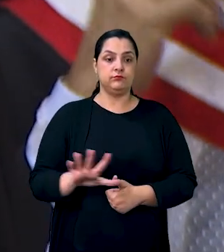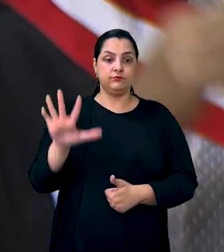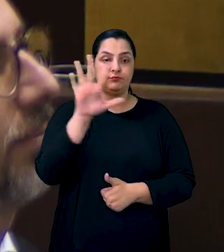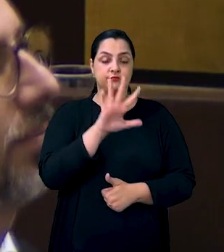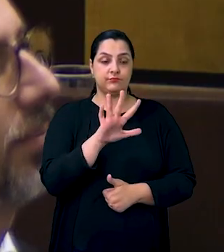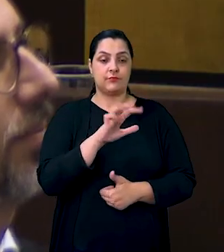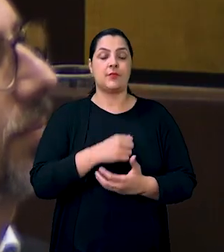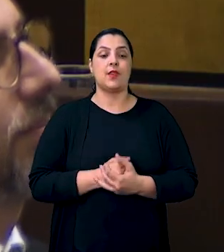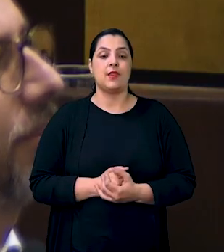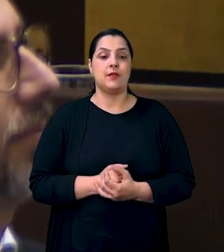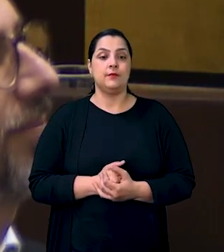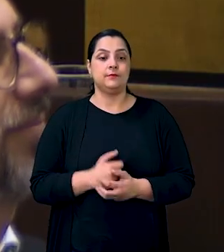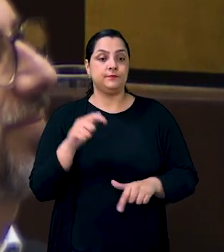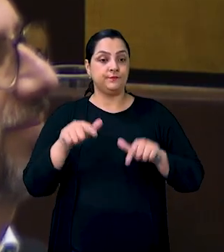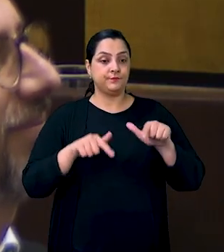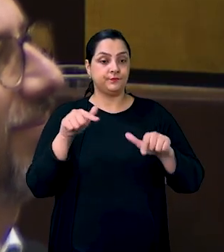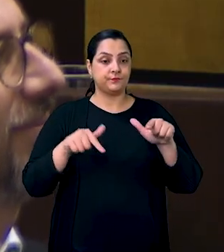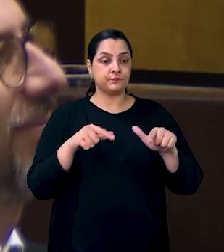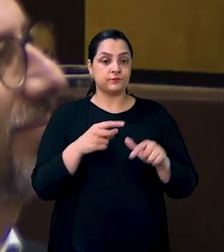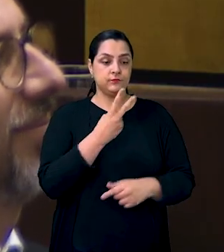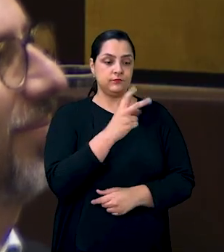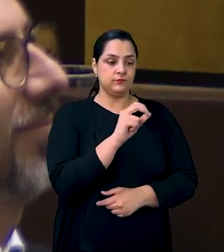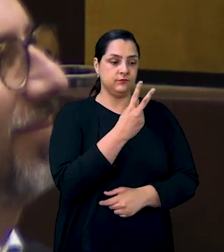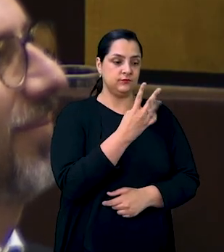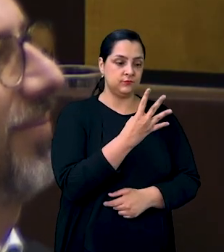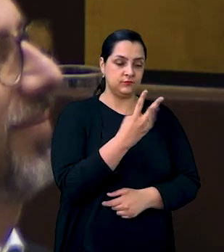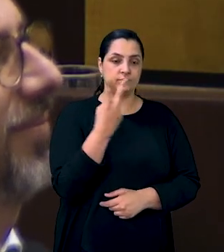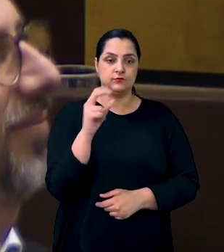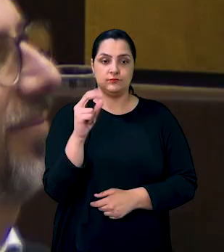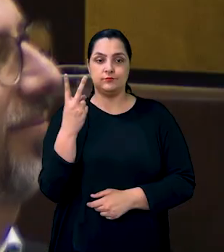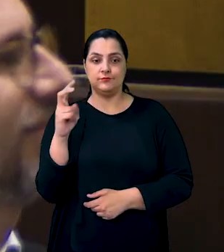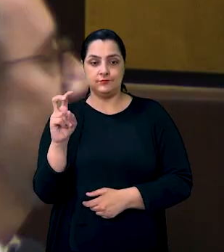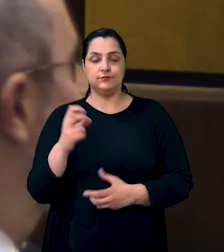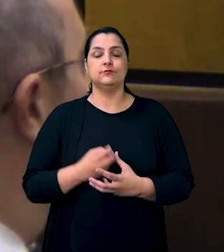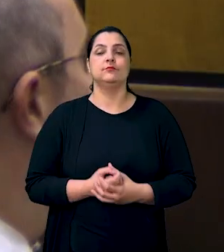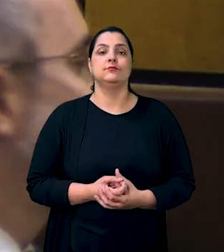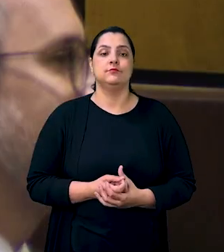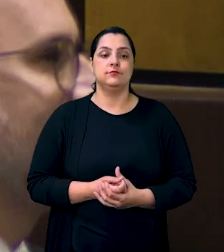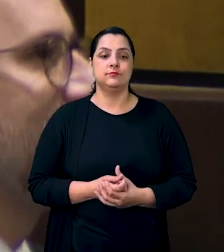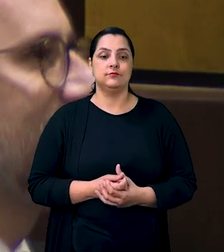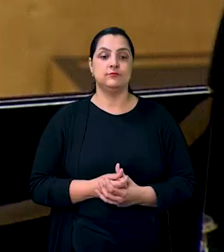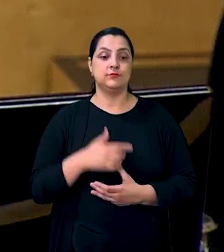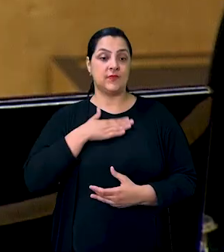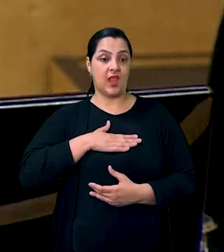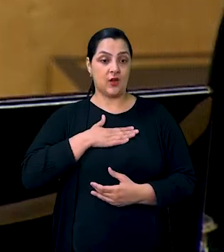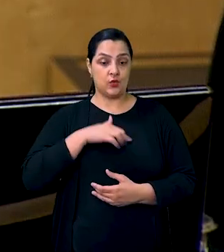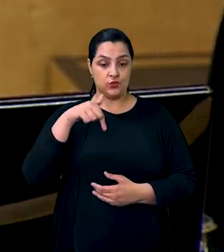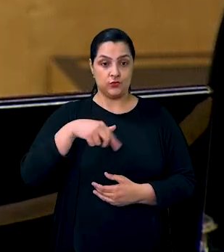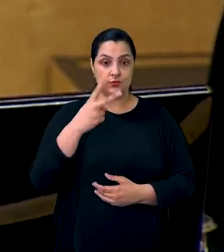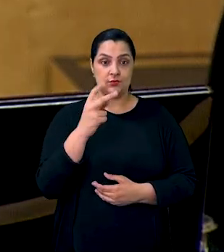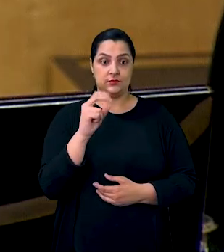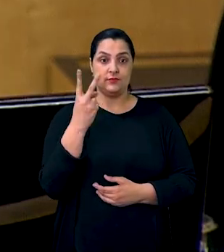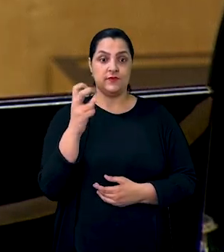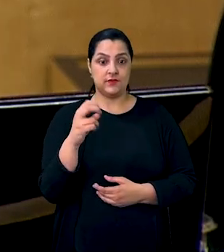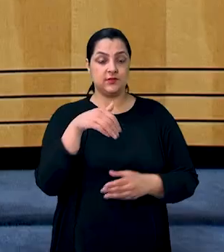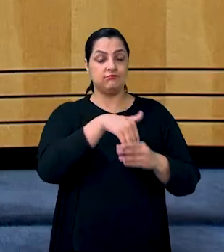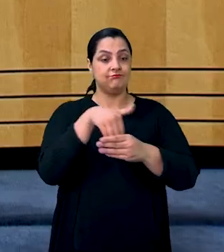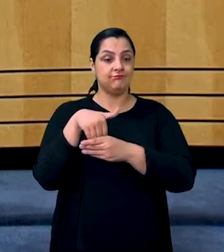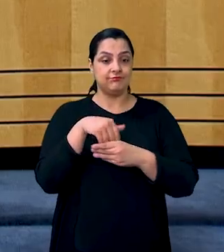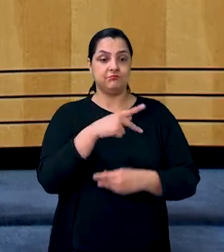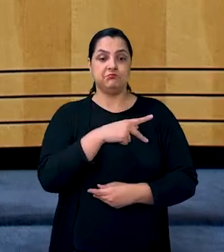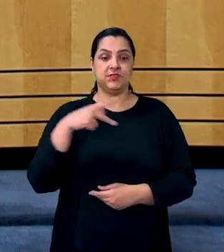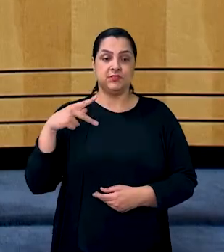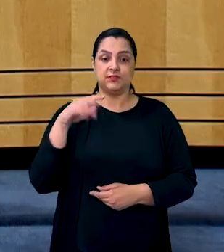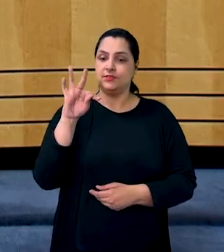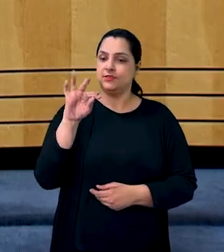da Justiça do Trabalho, função na qual atuou entre 2024 e 2025. E em agosto deste ano, foi